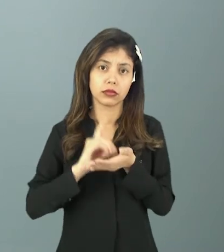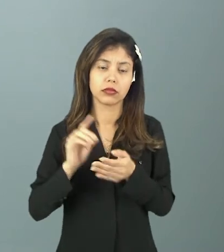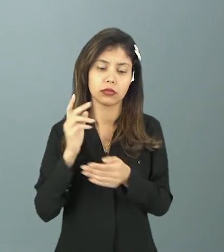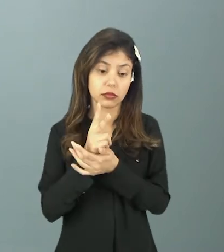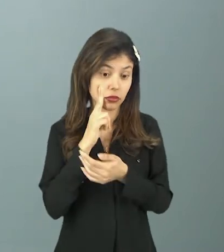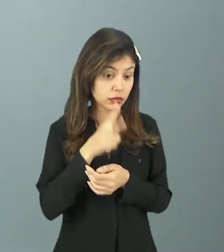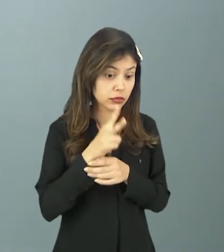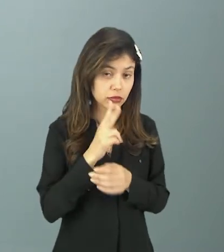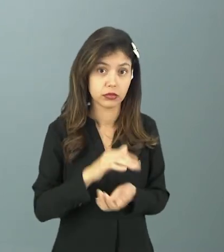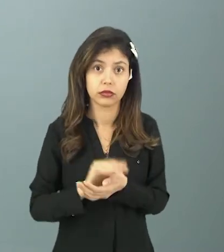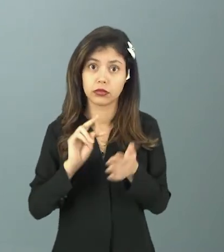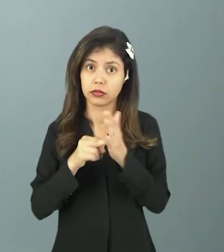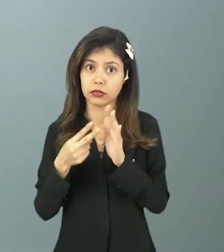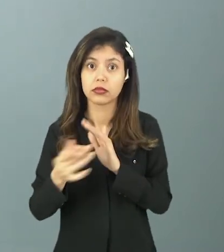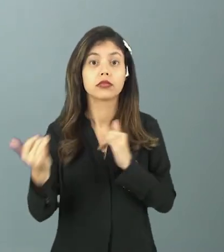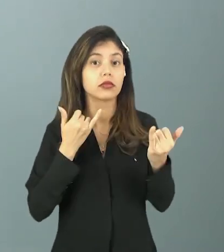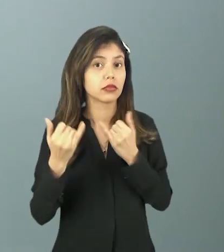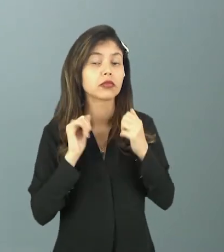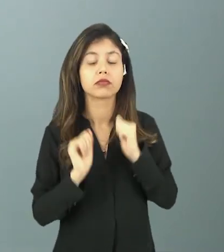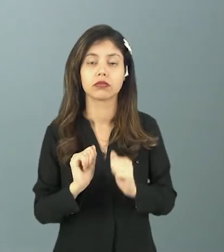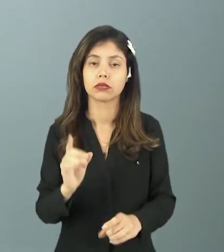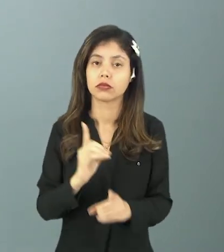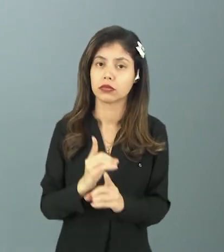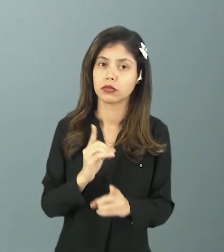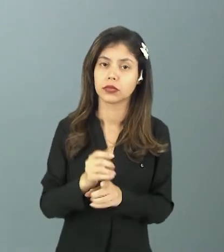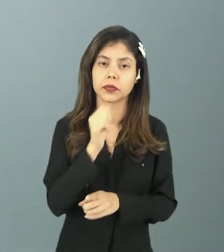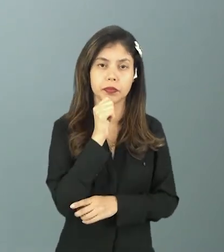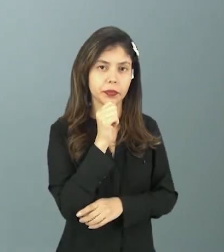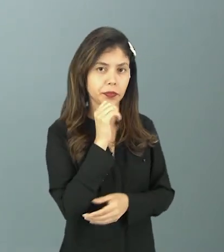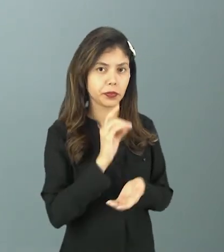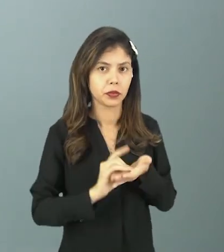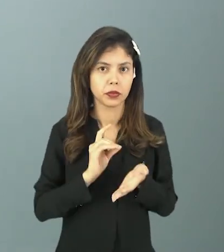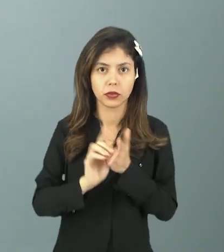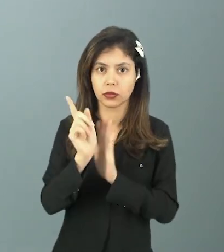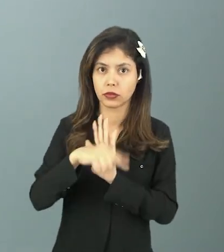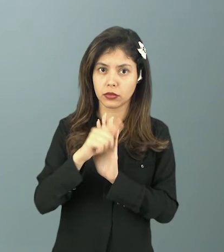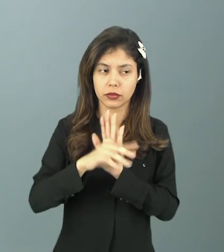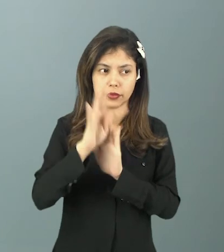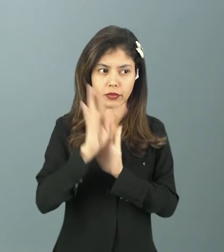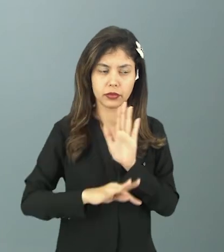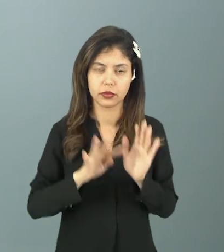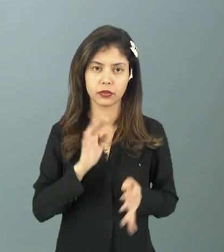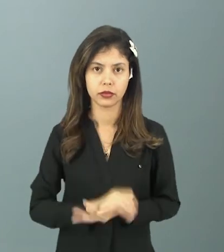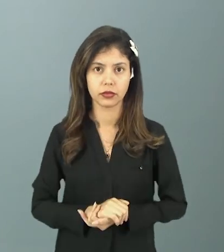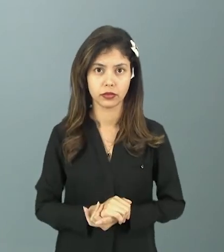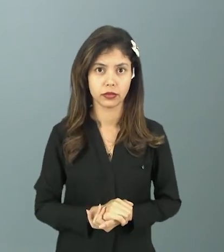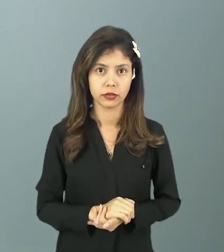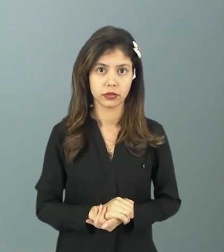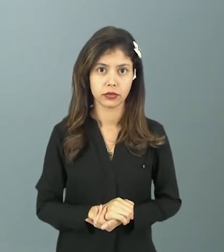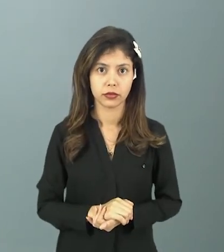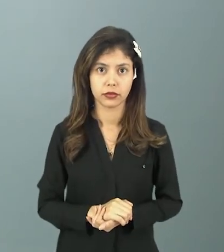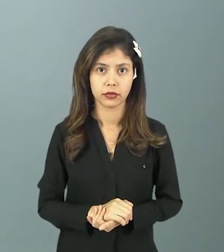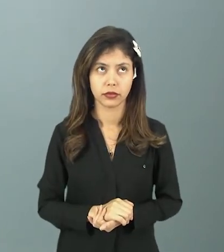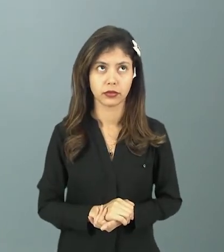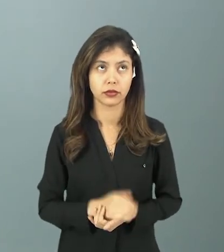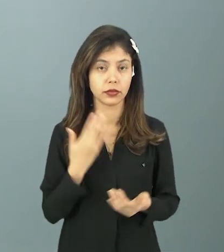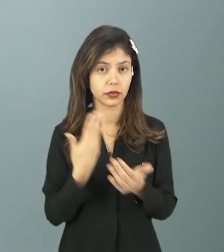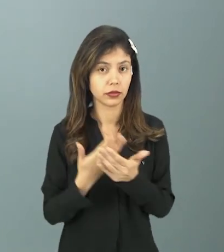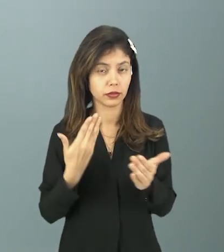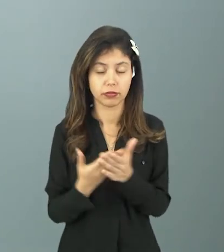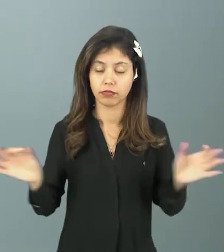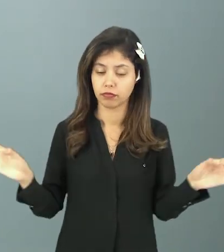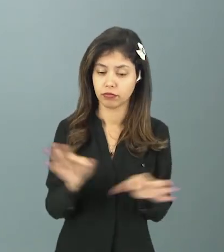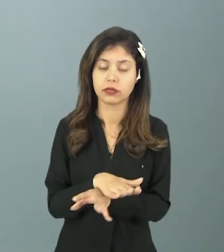significado. Mas a gente vê quantas informações a gente pode encontrar aí, nesse gênero textual, tá bom? A nossa aula termina por